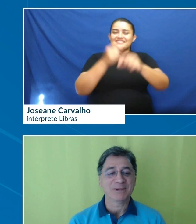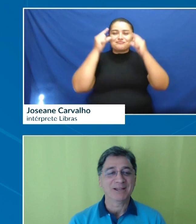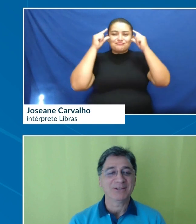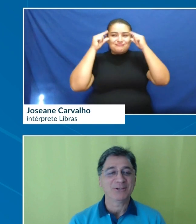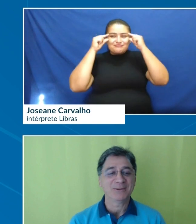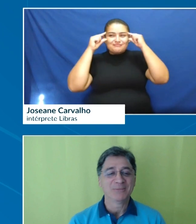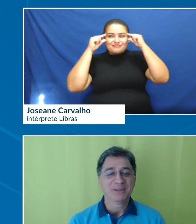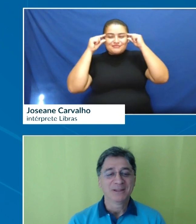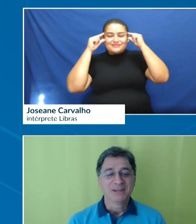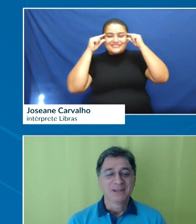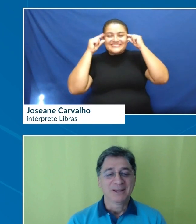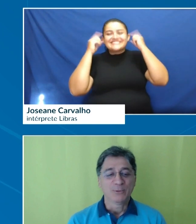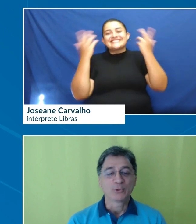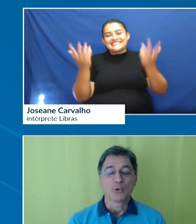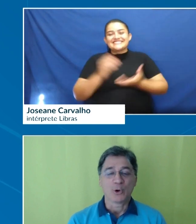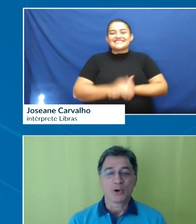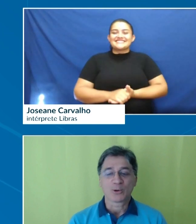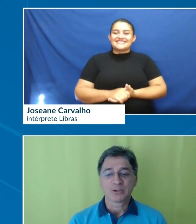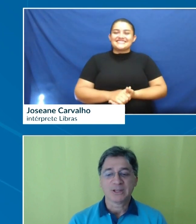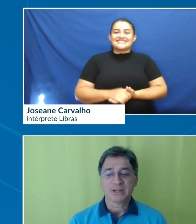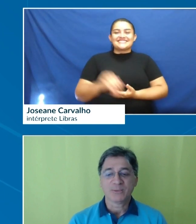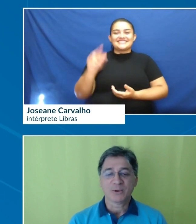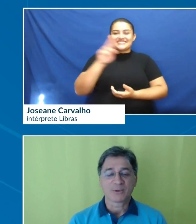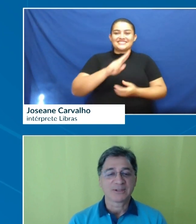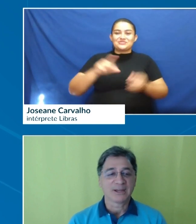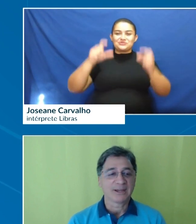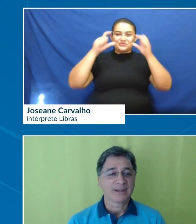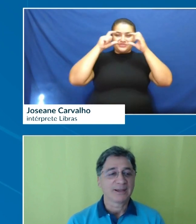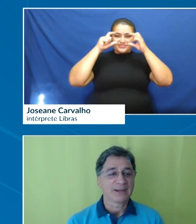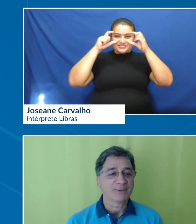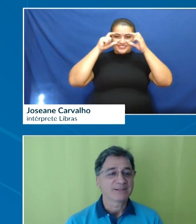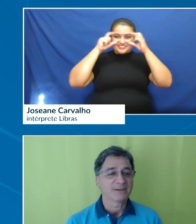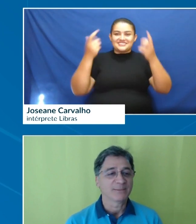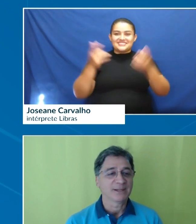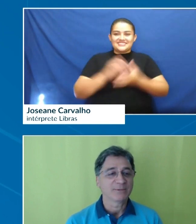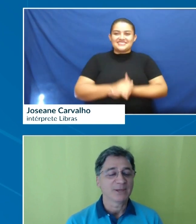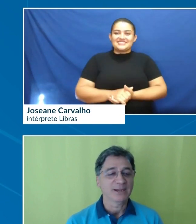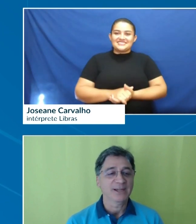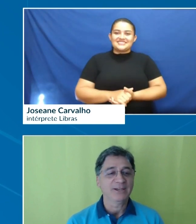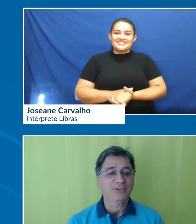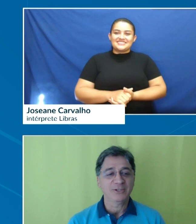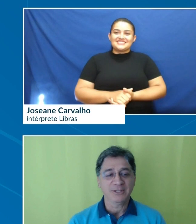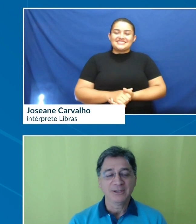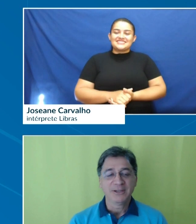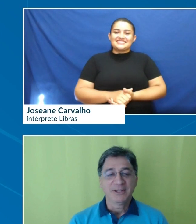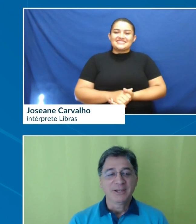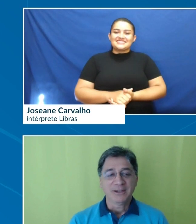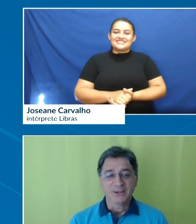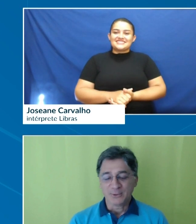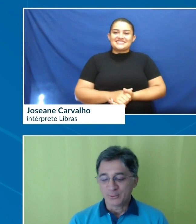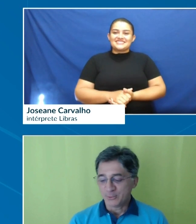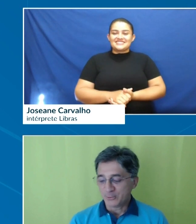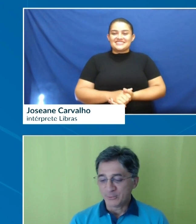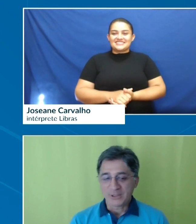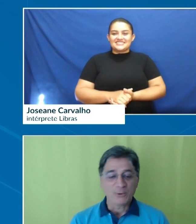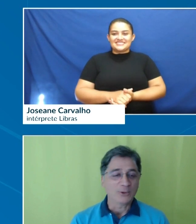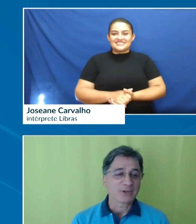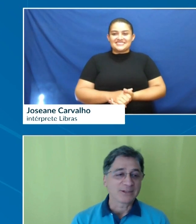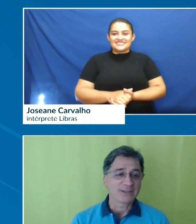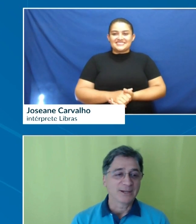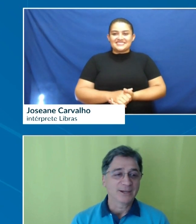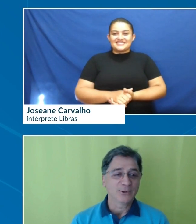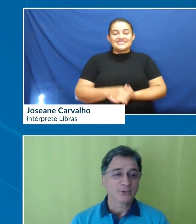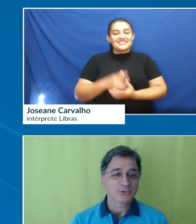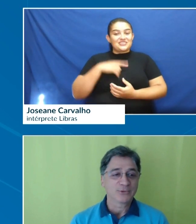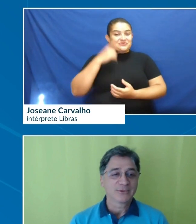ainda, felizmente. Eu uso óculos, né? Meu óculos é armação transparente. Eu tenho